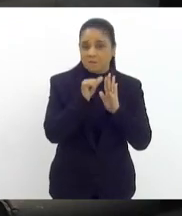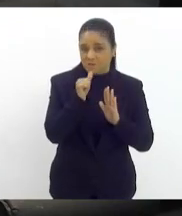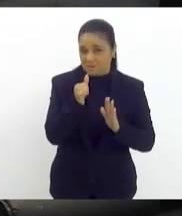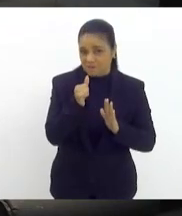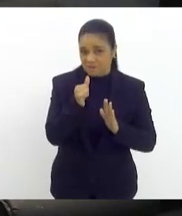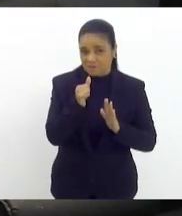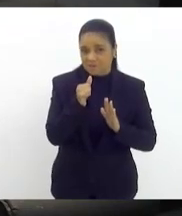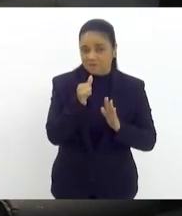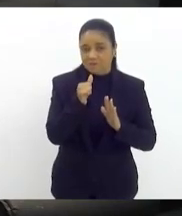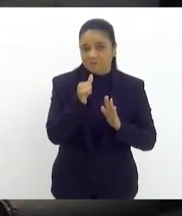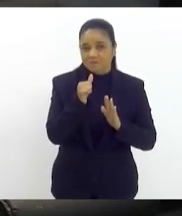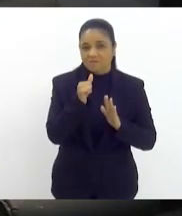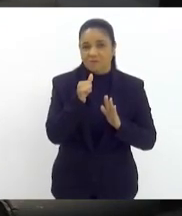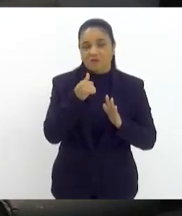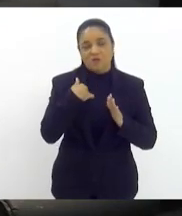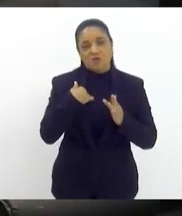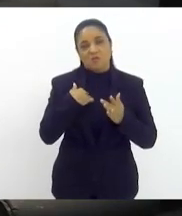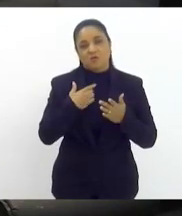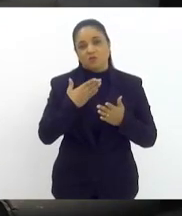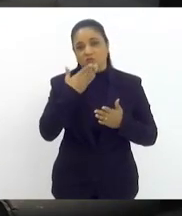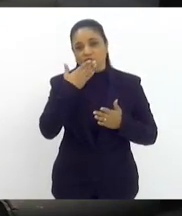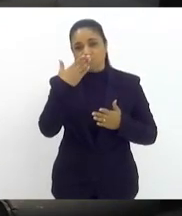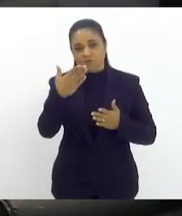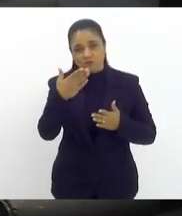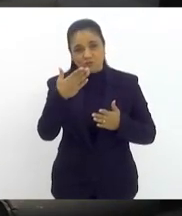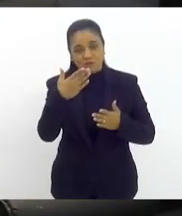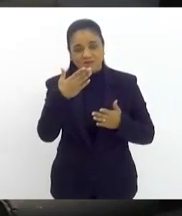Primeiro, infelizmente, nosso time não ganhou no sábado, né?